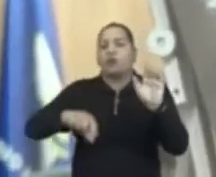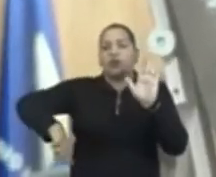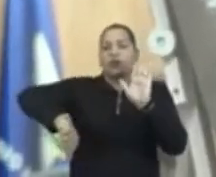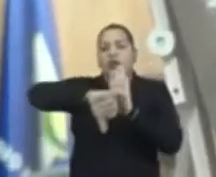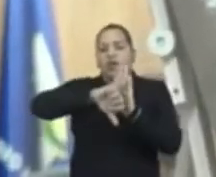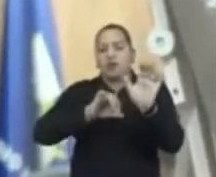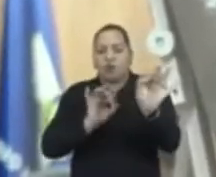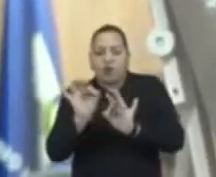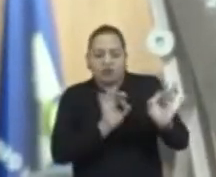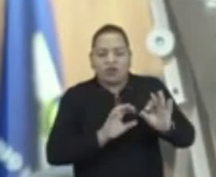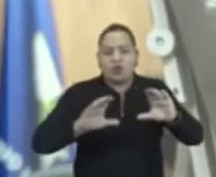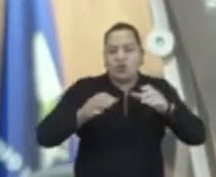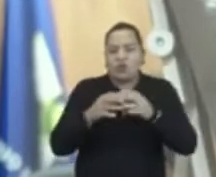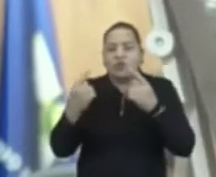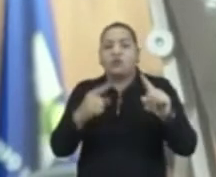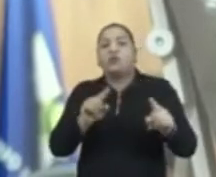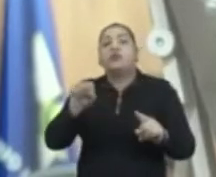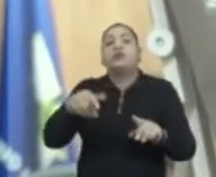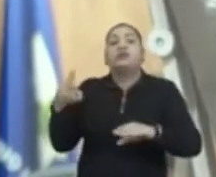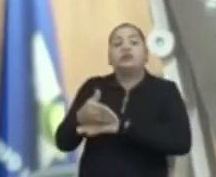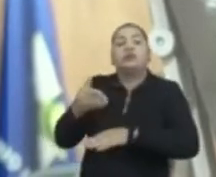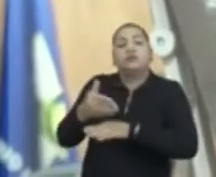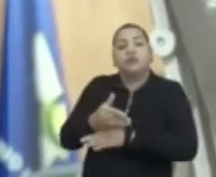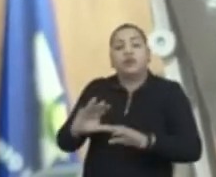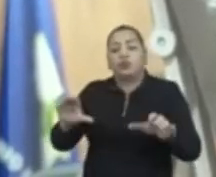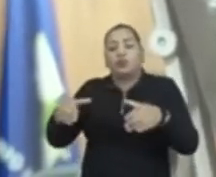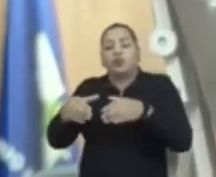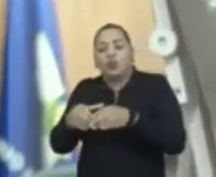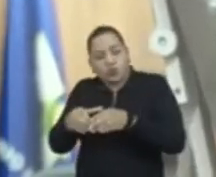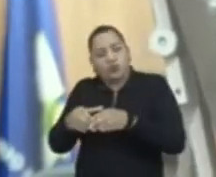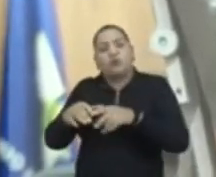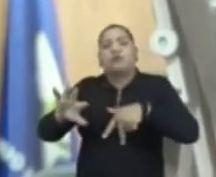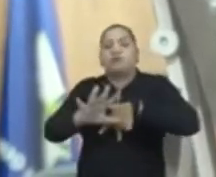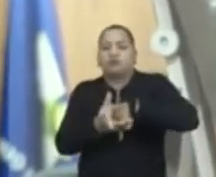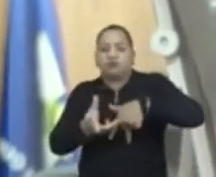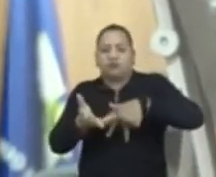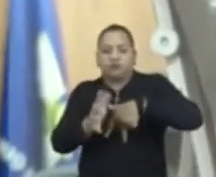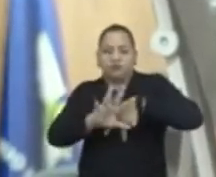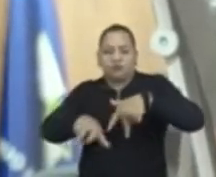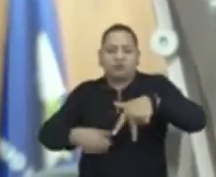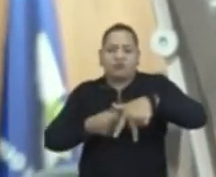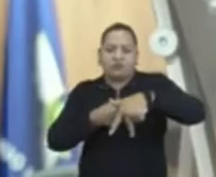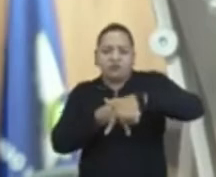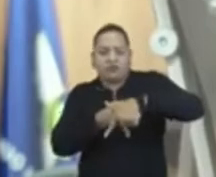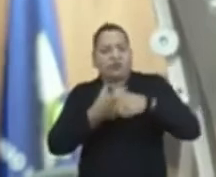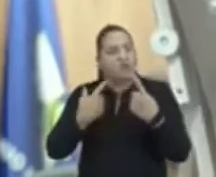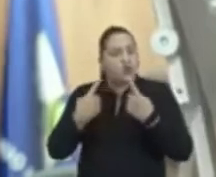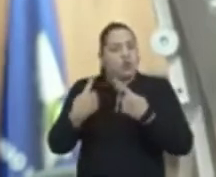Pará, e integrante do Núcleo de Combate à Corrupção no Pará, Dr. Alan Rogério Mansur Silva.